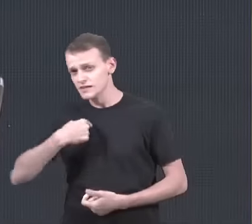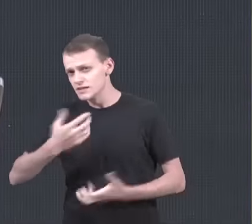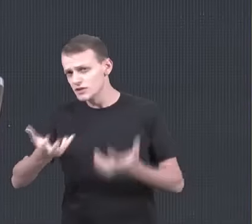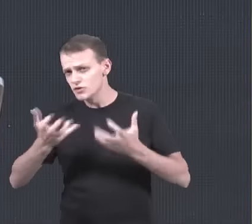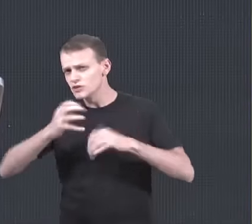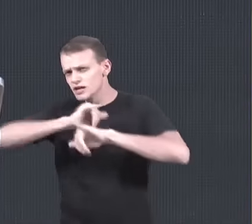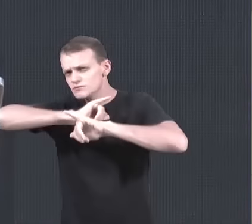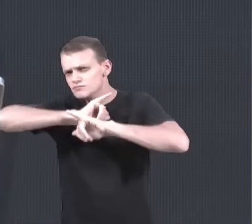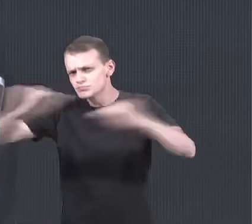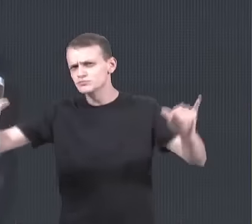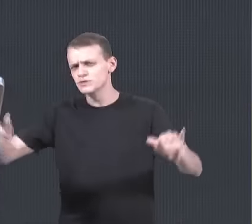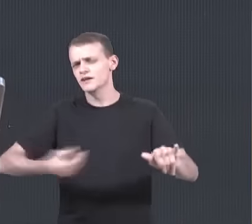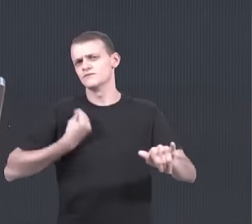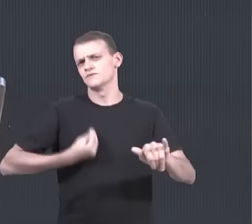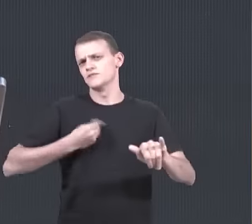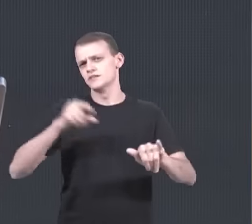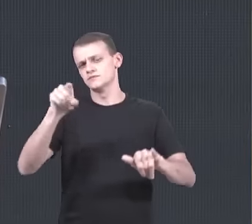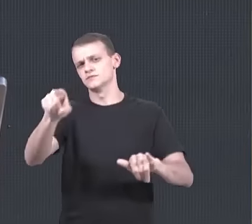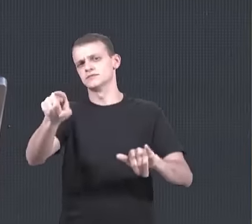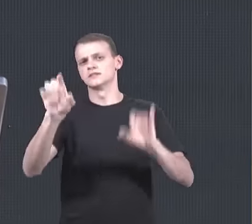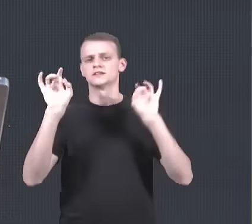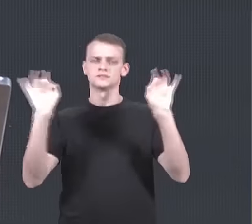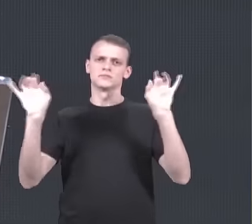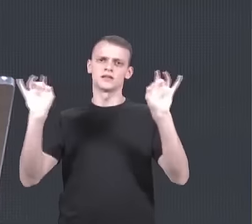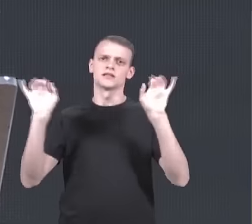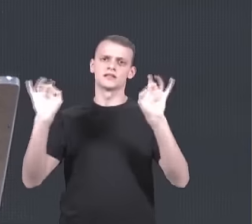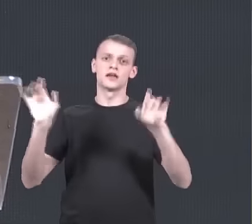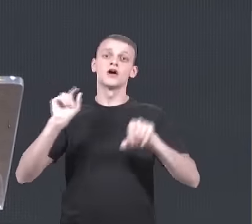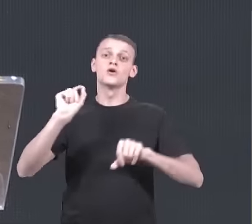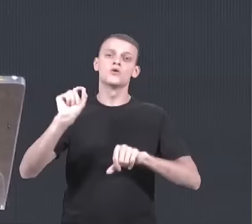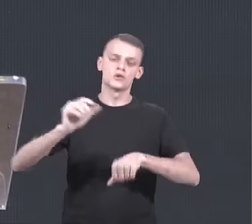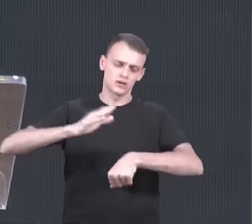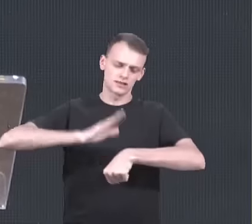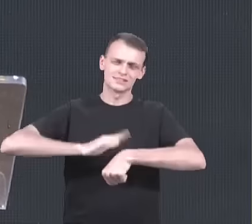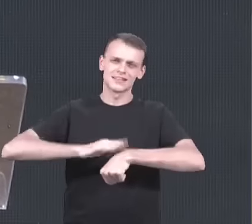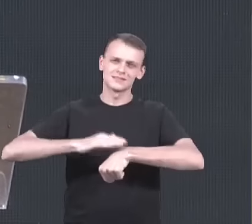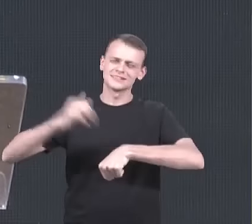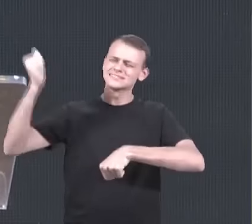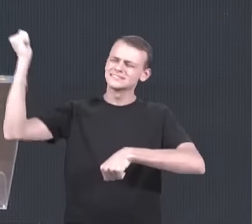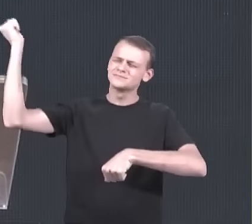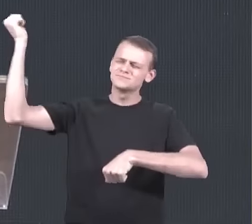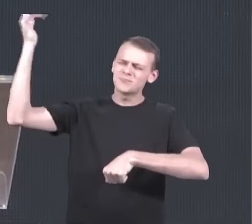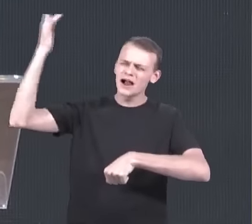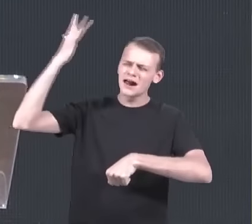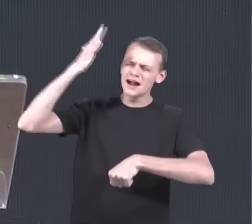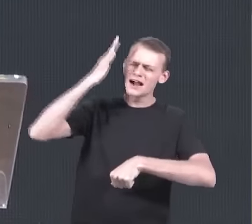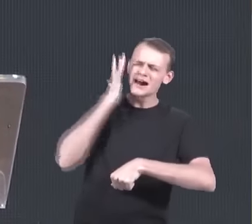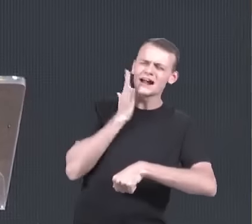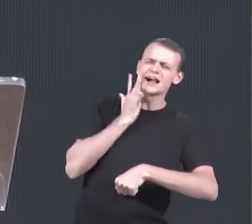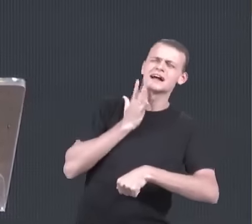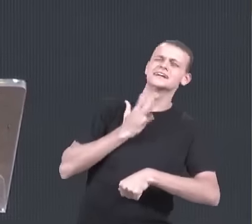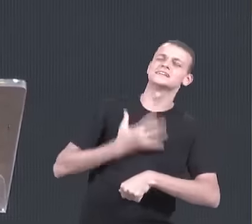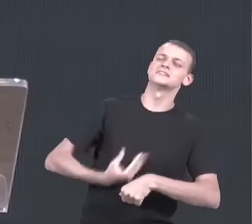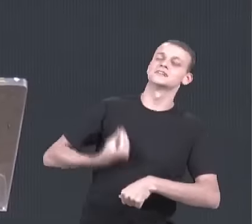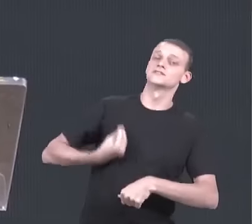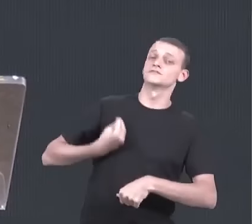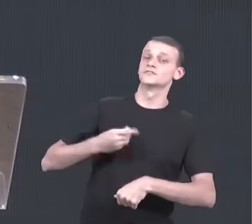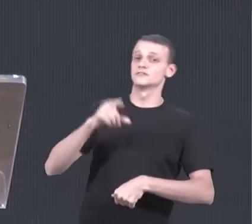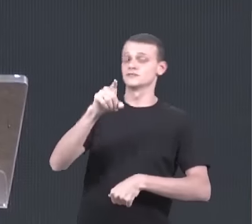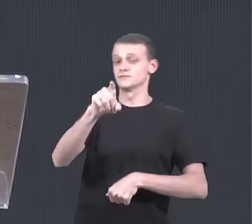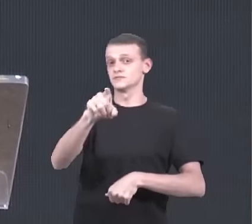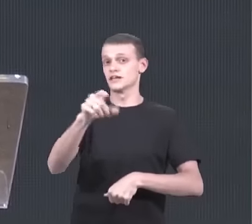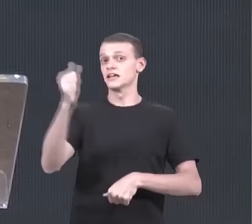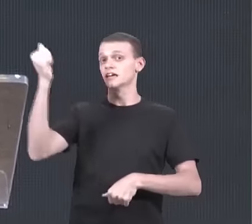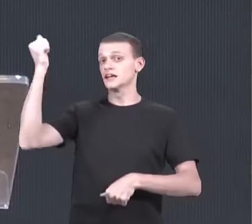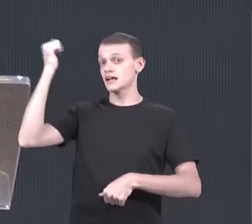E eu quero declarar sobre sua vida, especialmente, uma temporada de graça sobre você. E graça